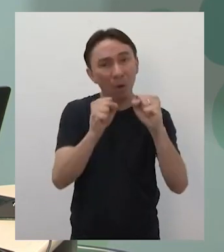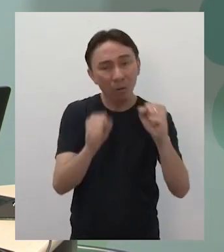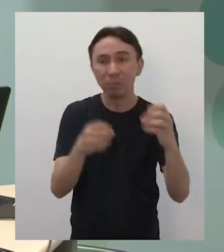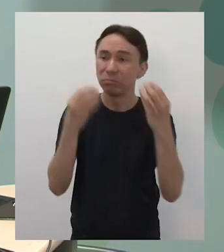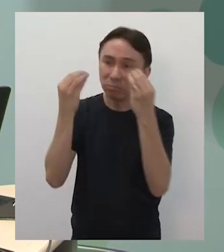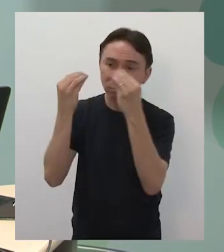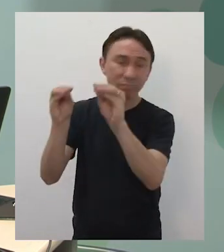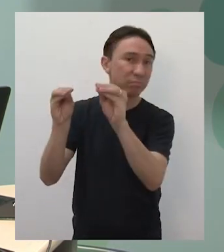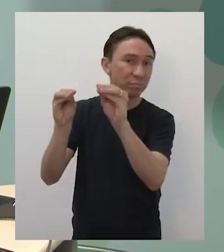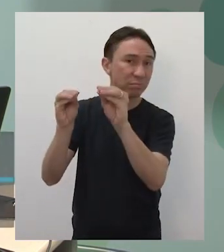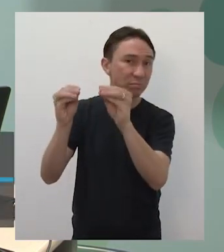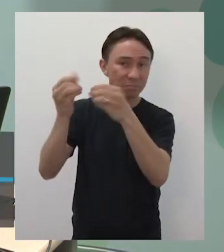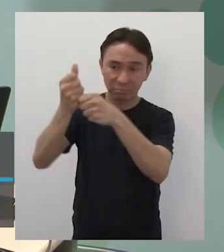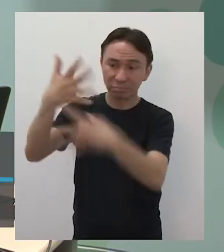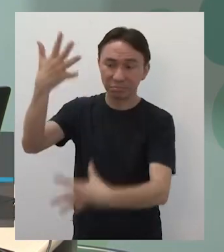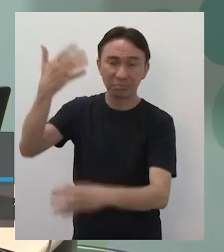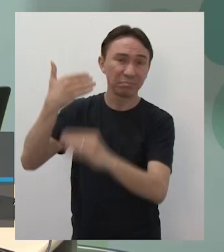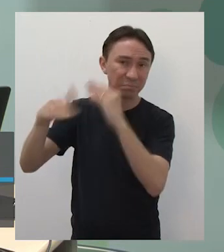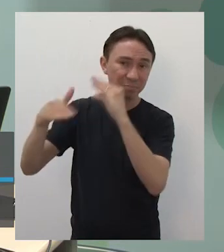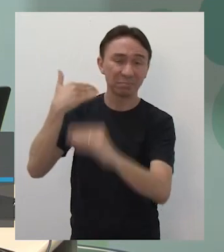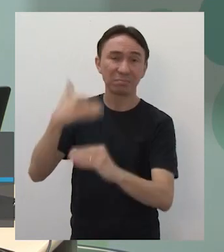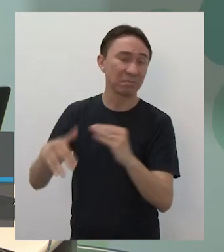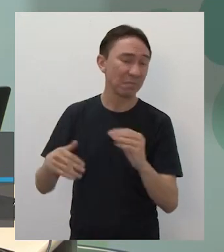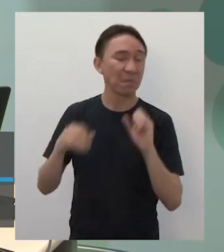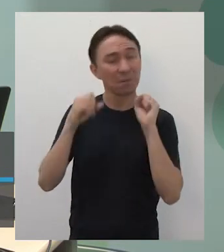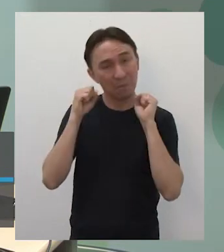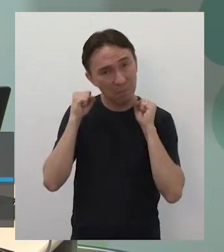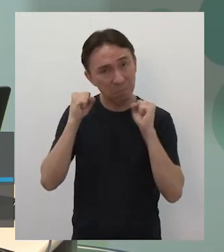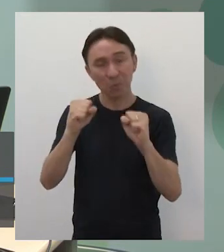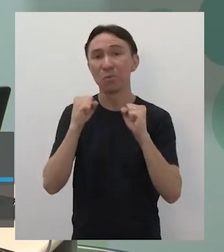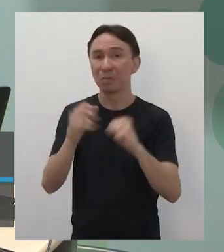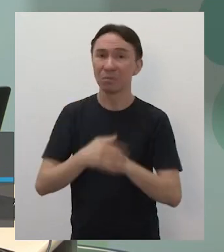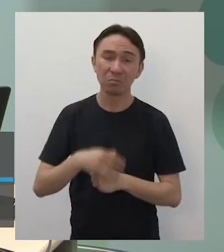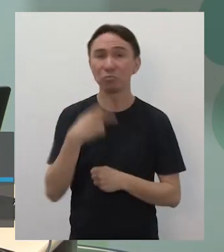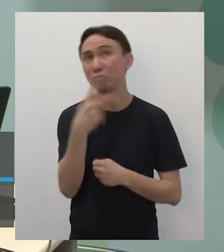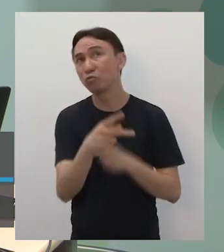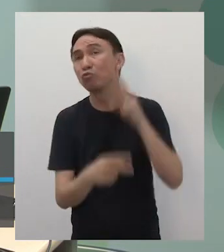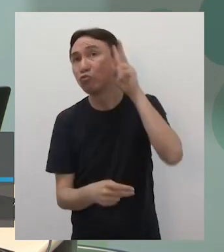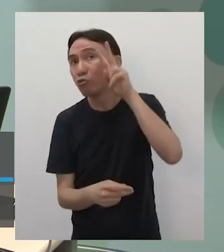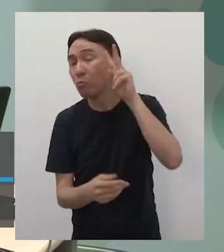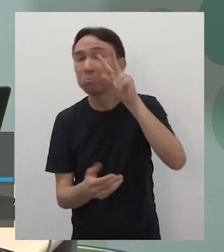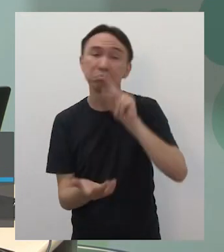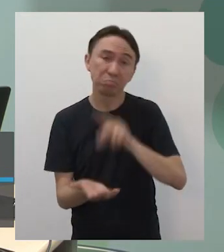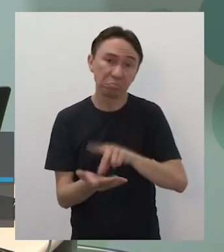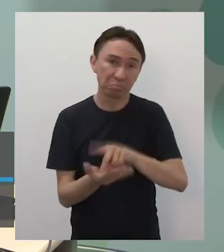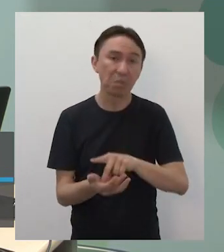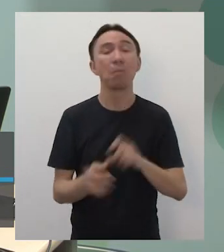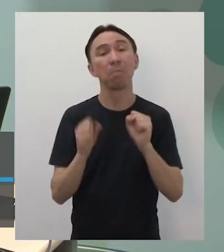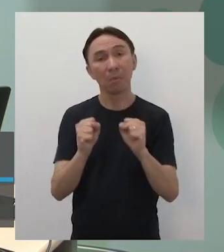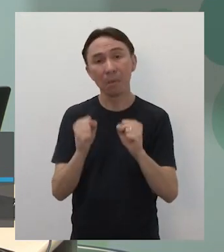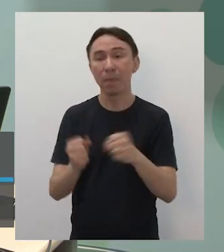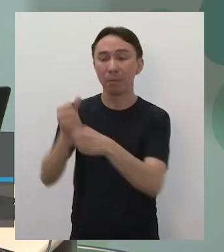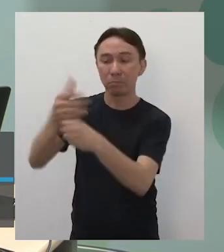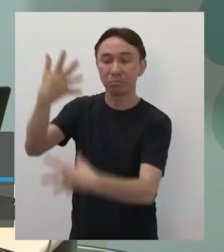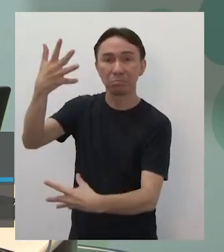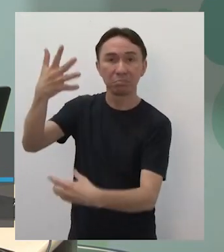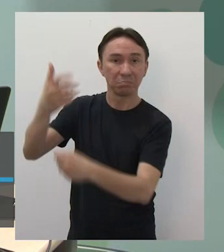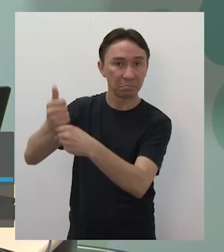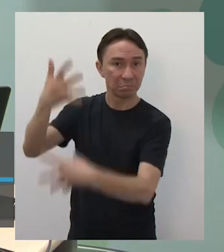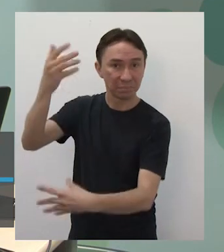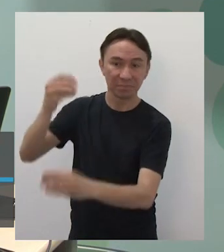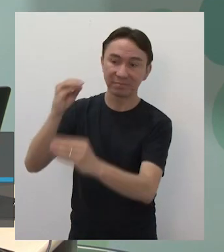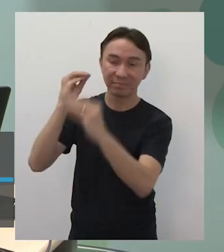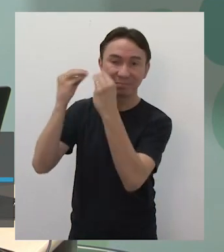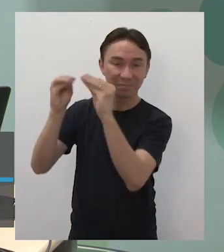da sua experiência com uma experiência, um relato, alguma coisa sobre a abertura ao novo no nosso chat, né? Que está acompanhando conosco aqui